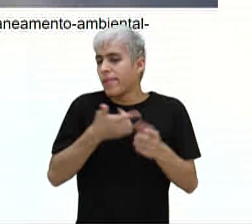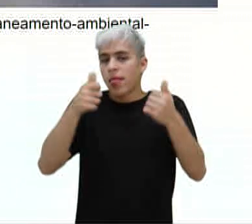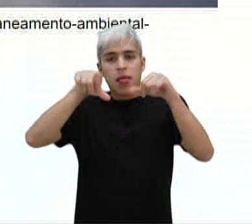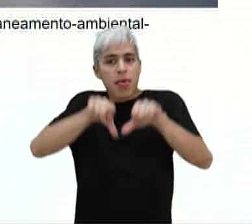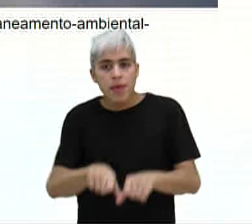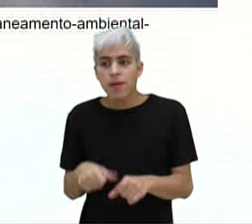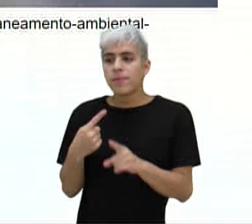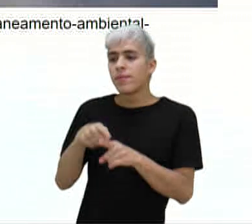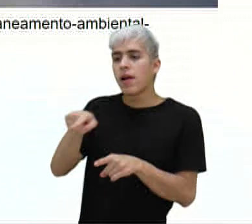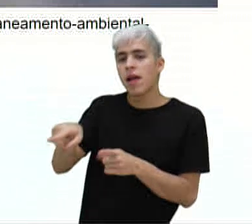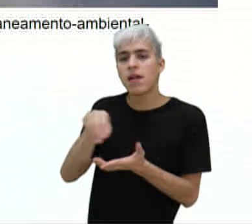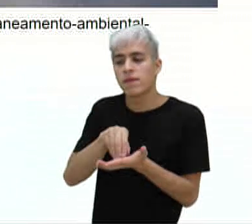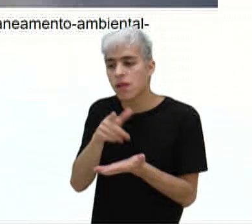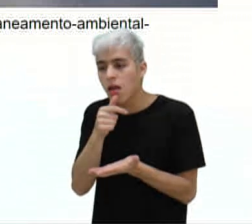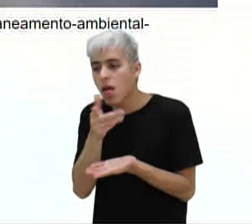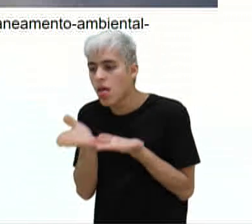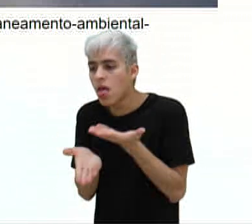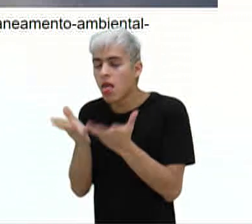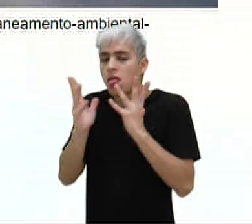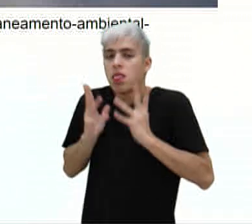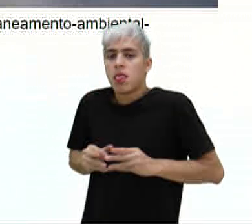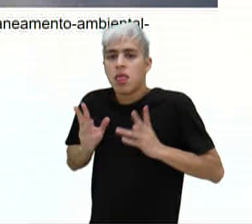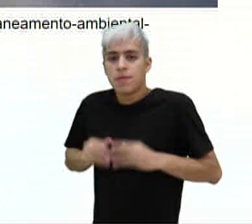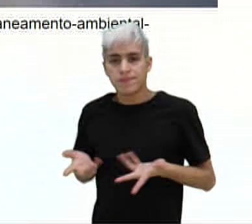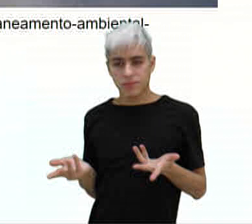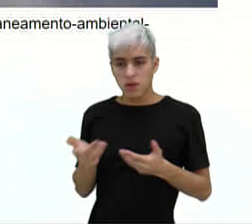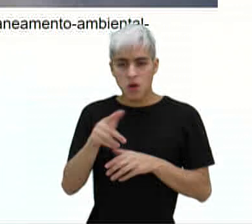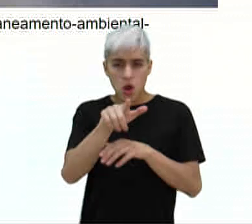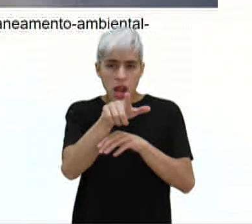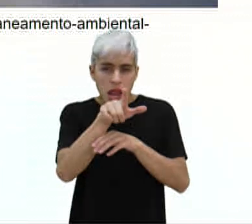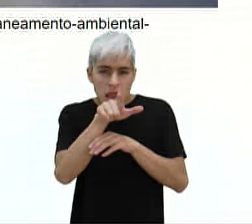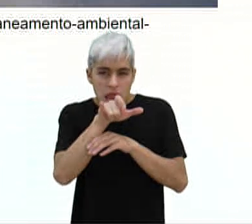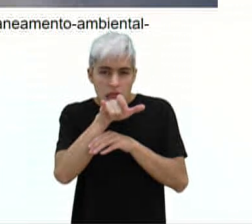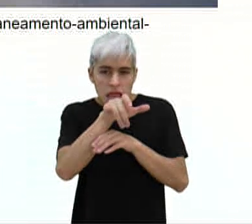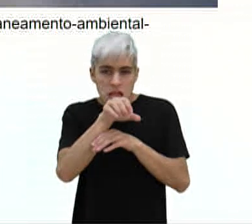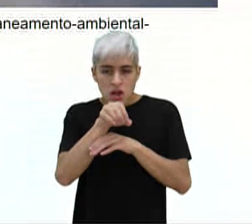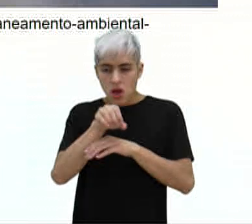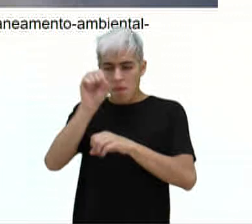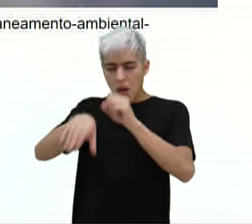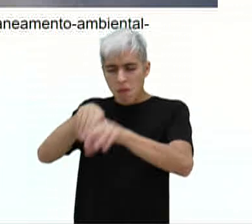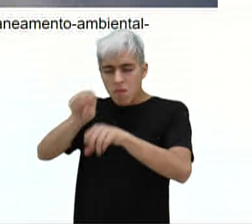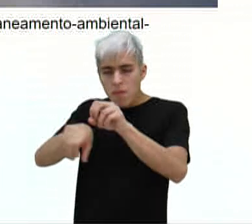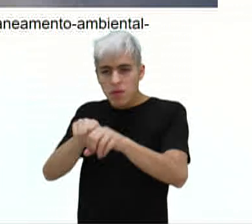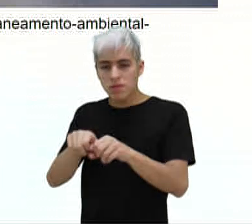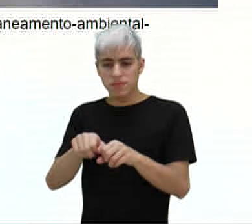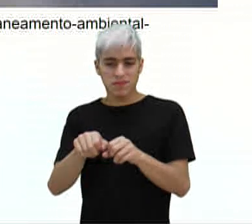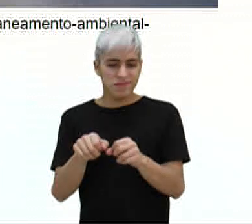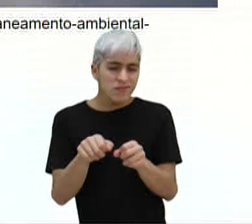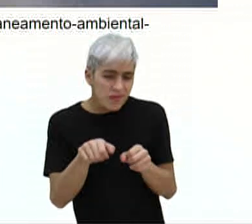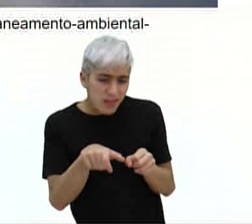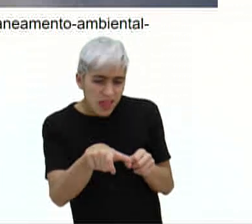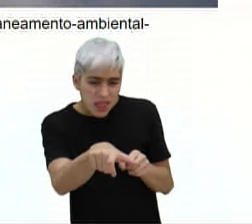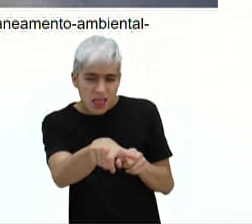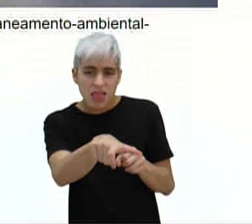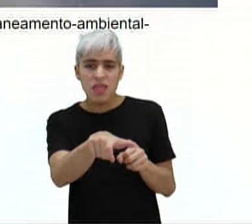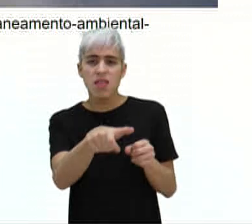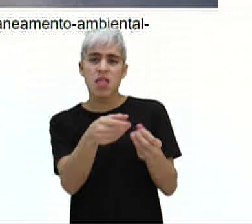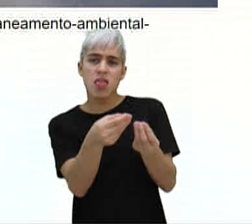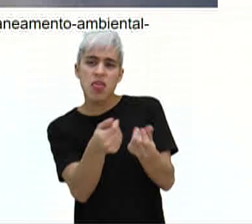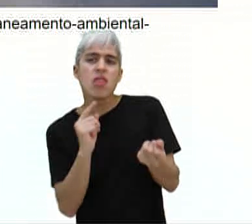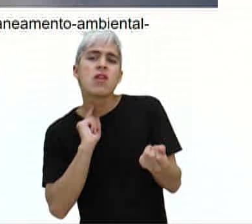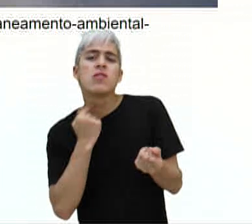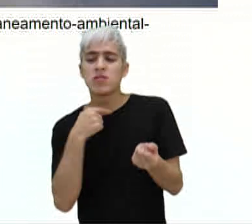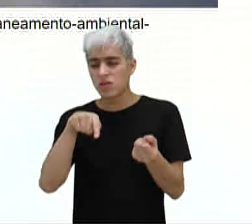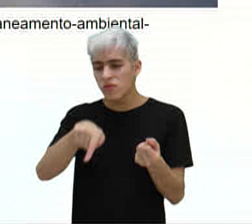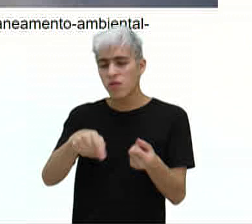ela não tem uma água tratada, né? Então, o lixo, ele acaba sendo ali depositado, então contaminando aquele solo, contaminando